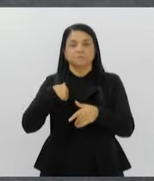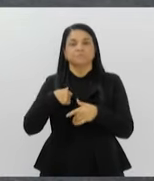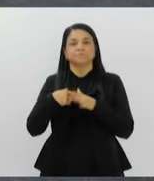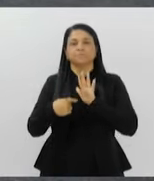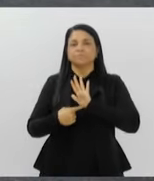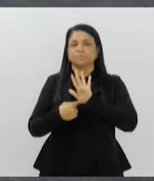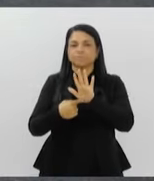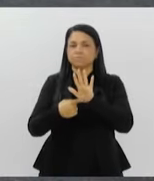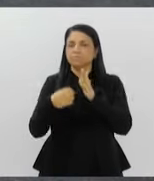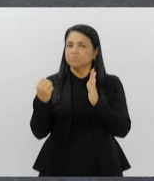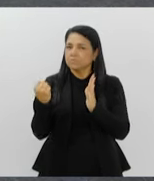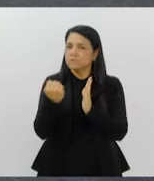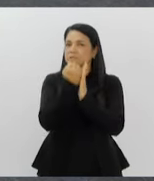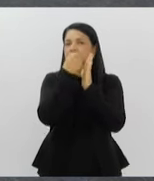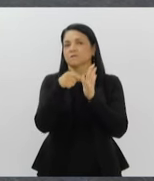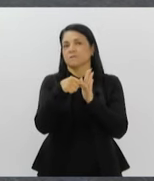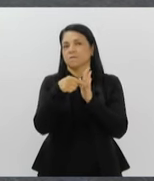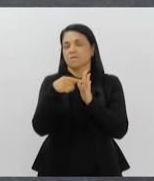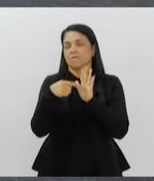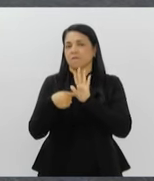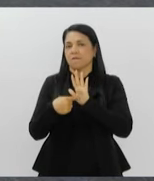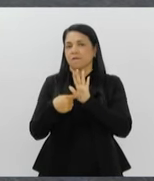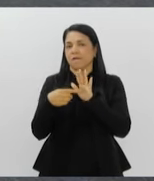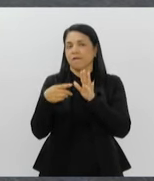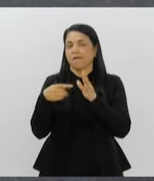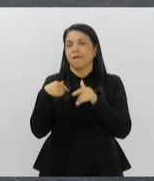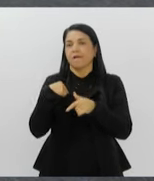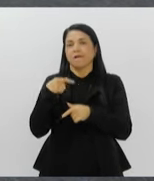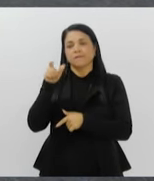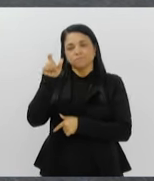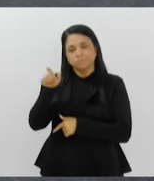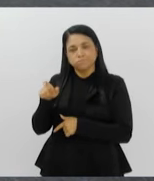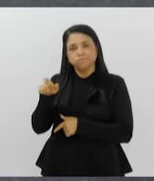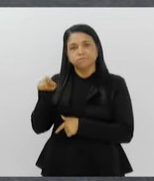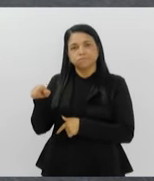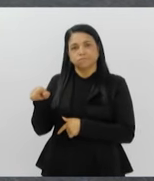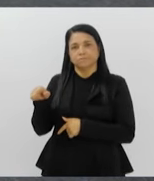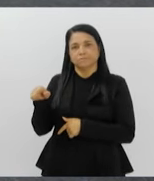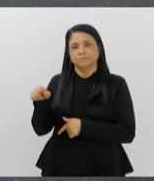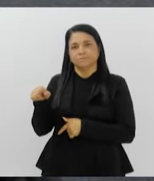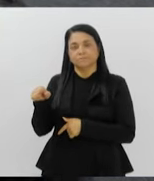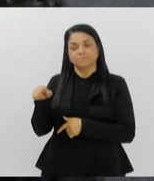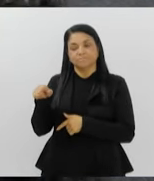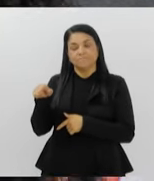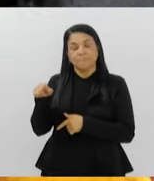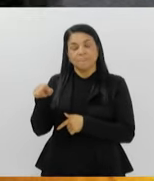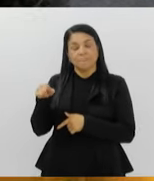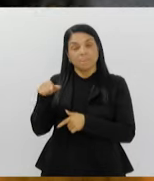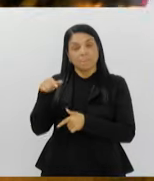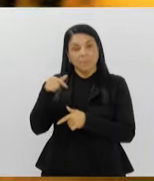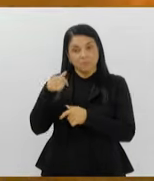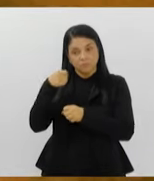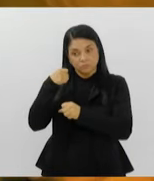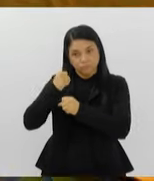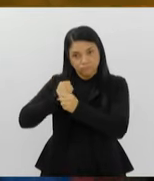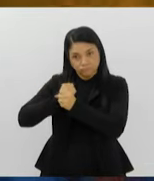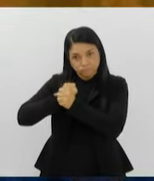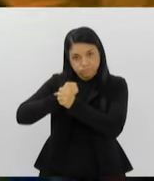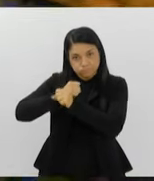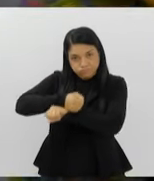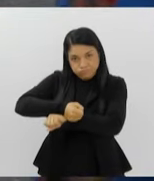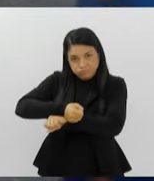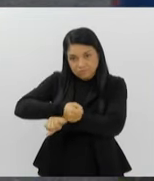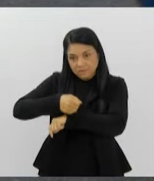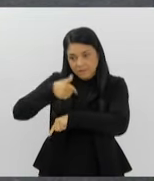concluir, deputada, que ele está mais perto da gente do que a gente imagina. Existe o